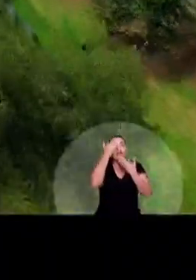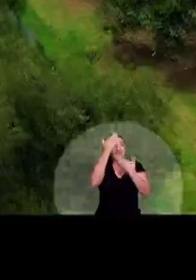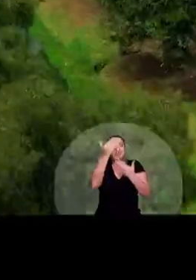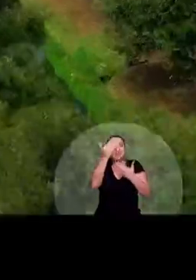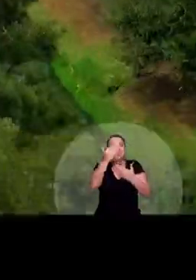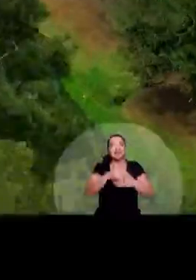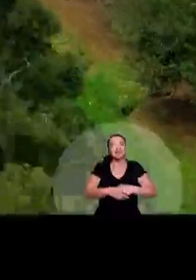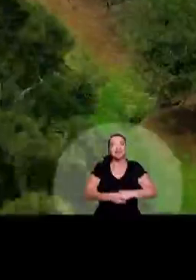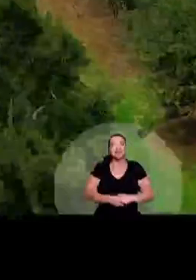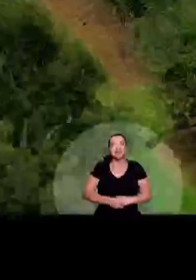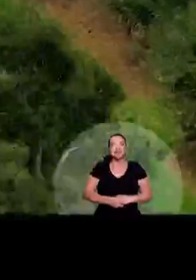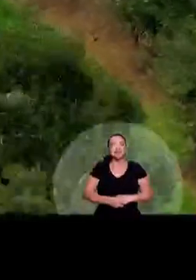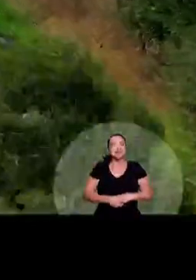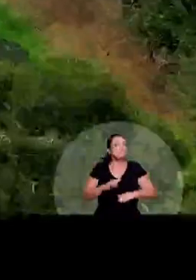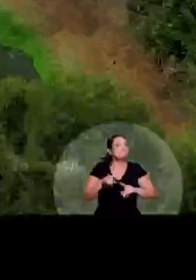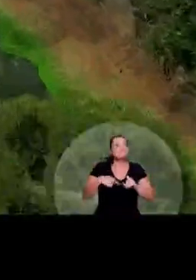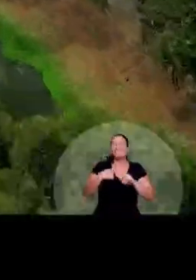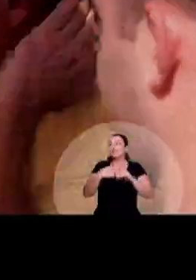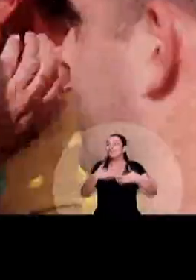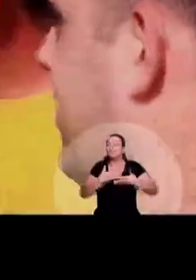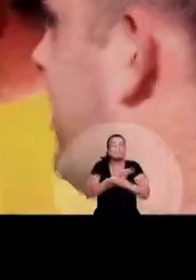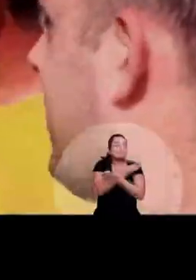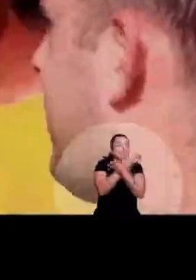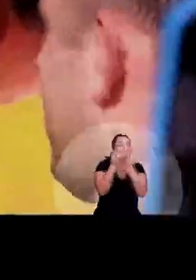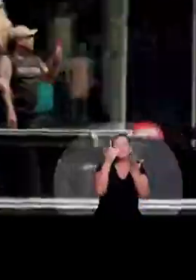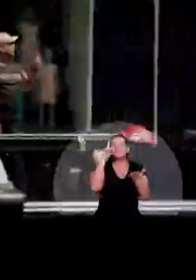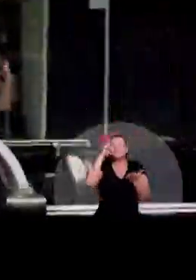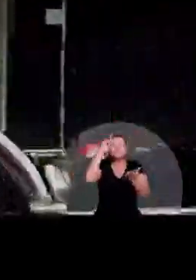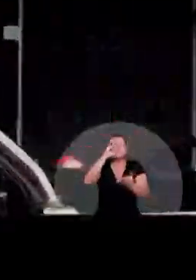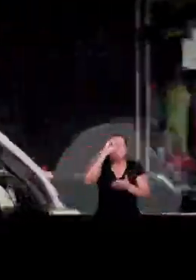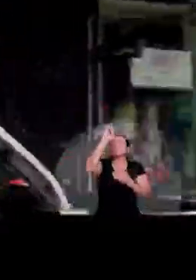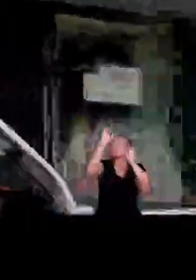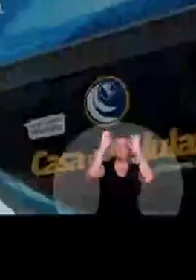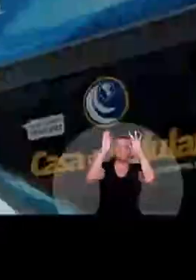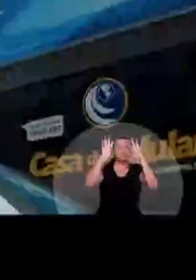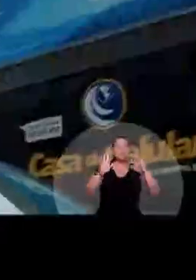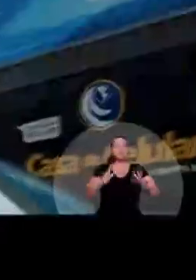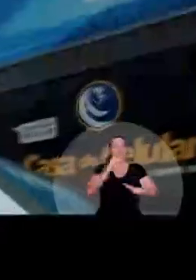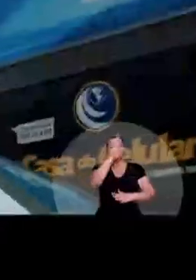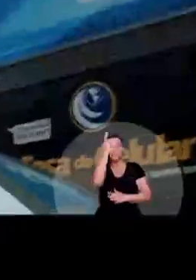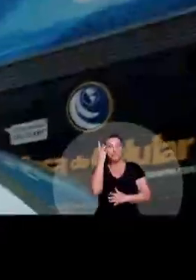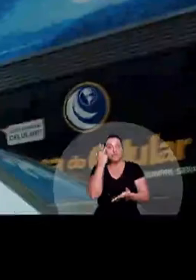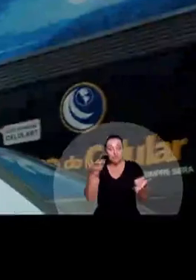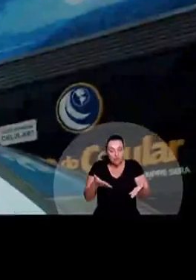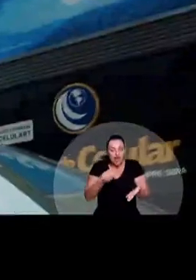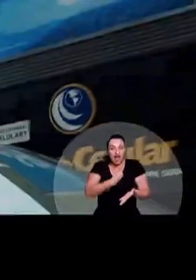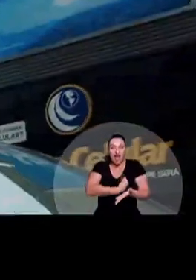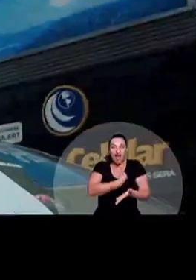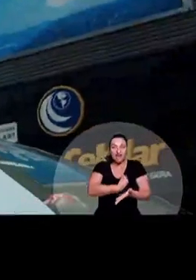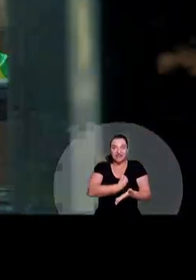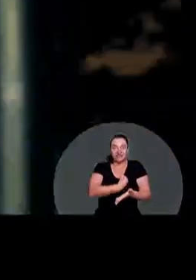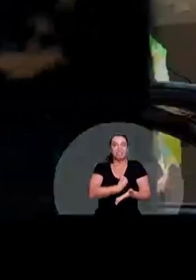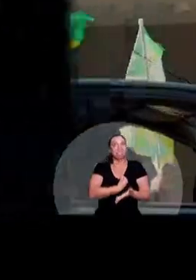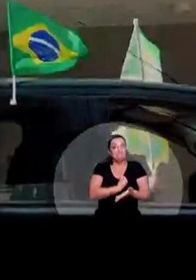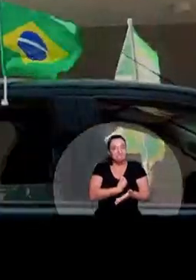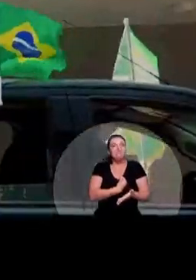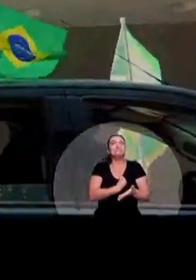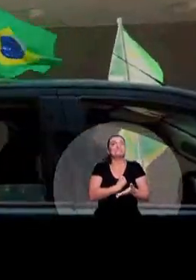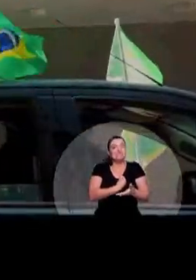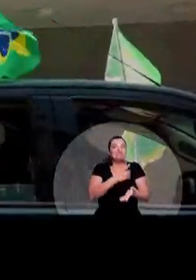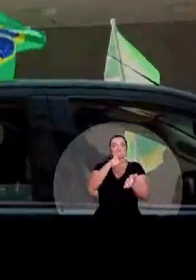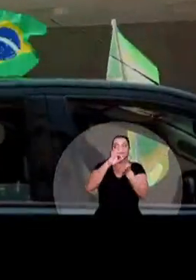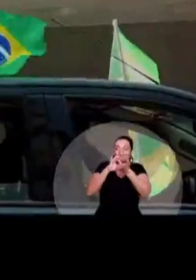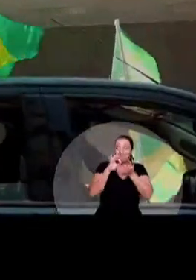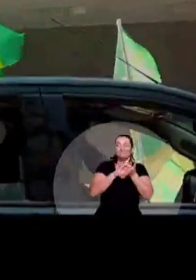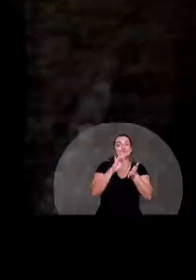aqui demais por esse dia que Deus nos deu, por todas as pessoas que estão aqui conosco, fazendo de